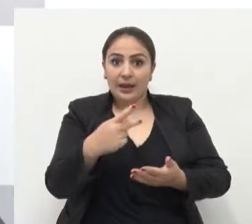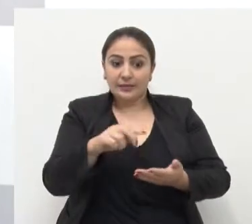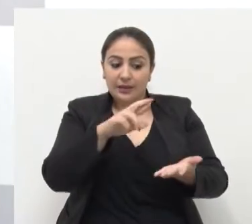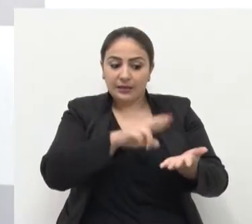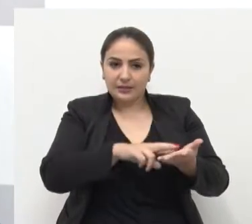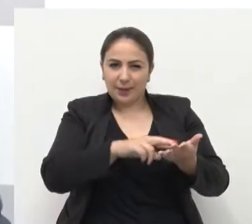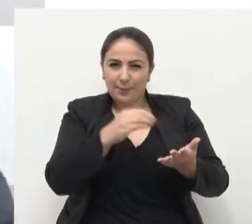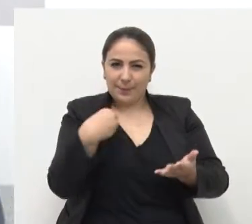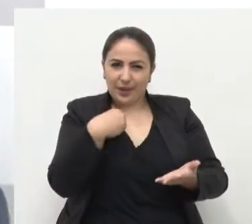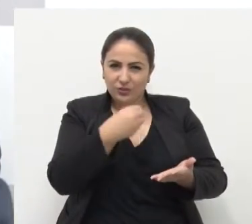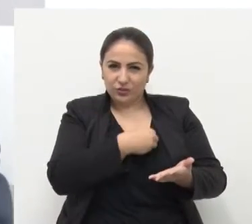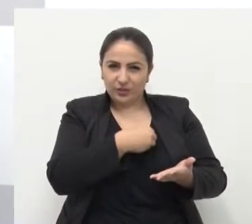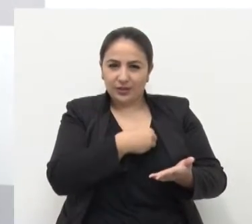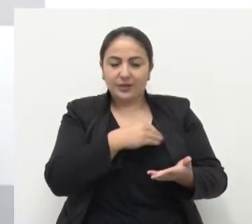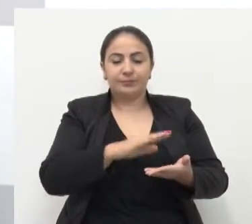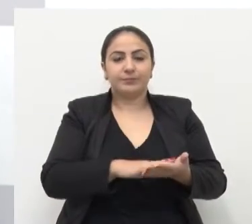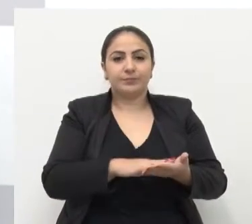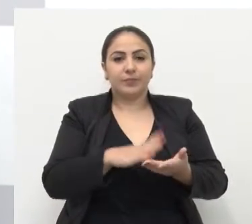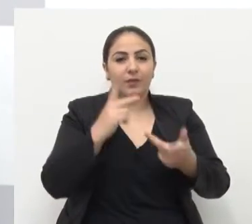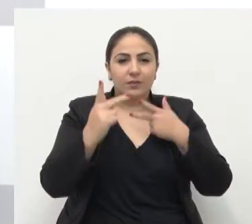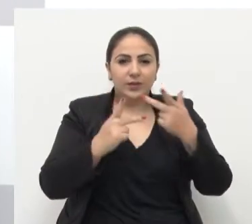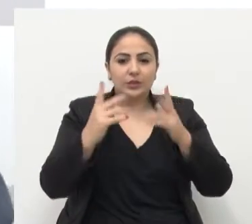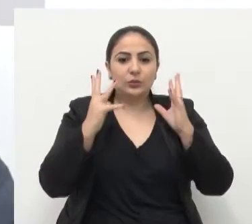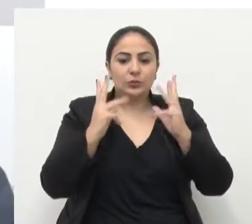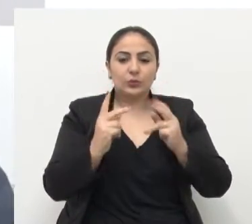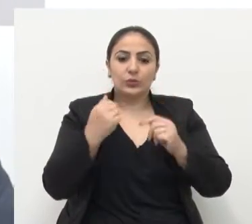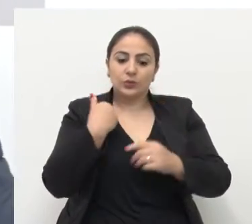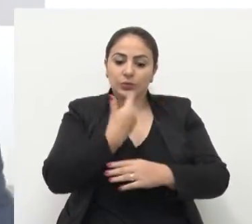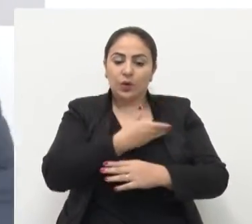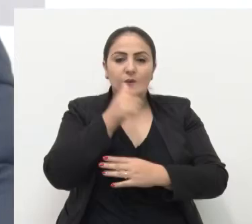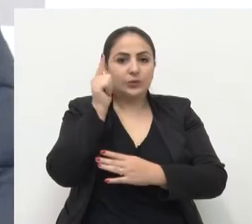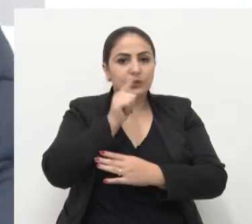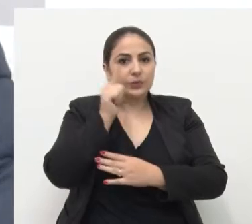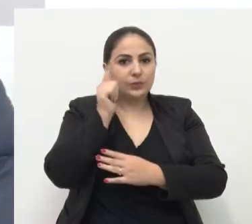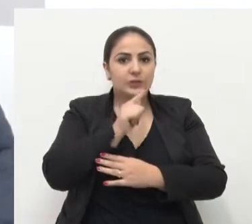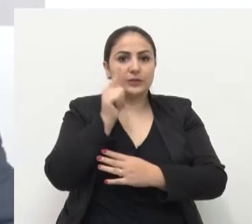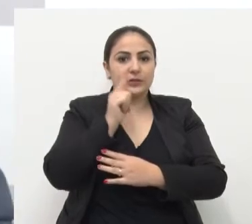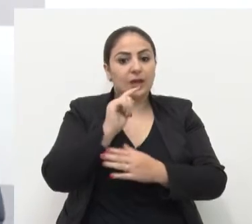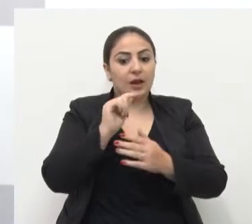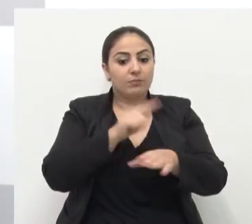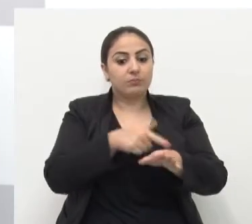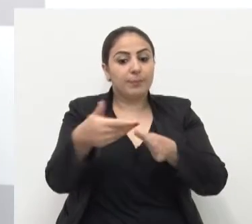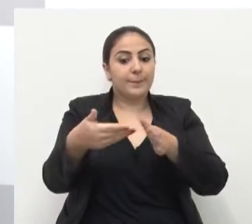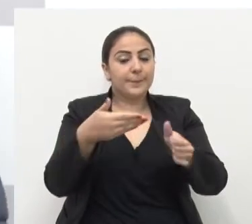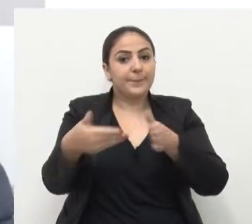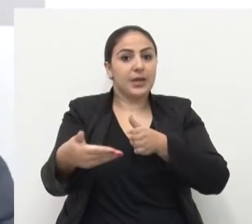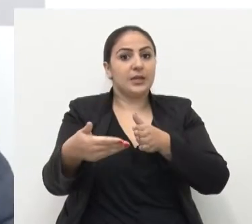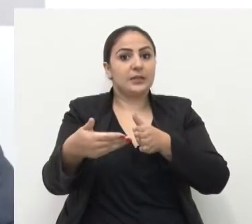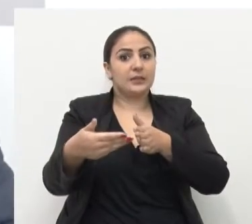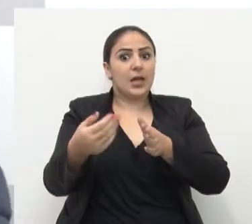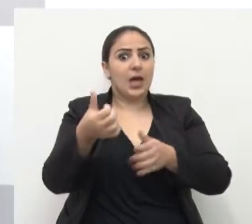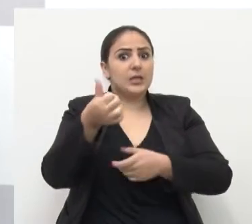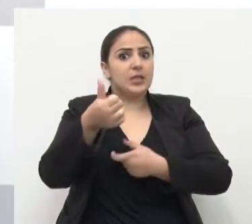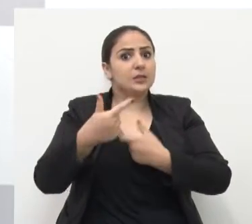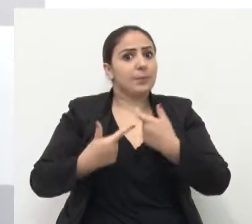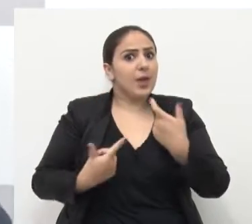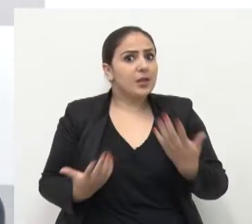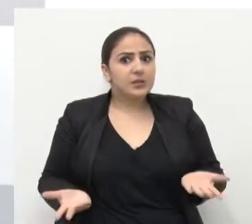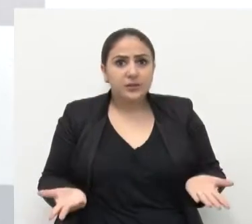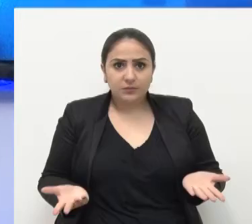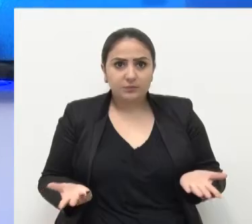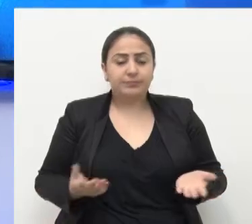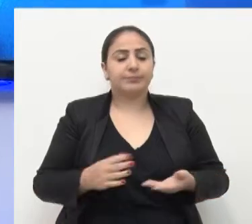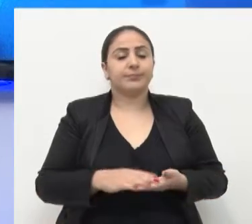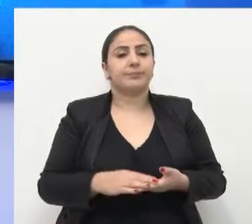receita diante dessa situação que acontece na cidade pelo menos elas ela tenha validade para seis